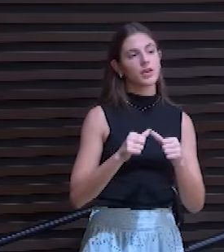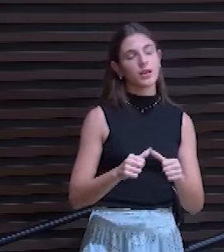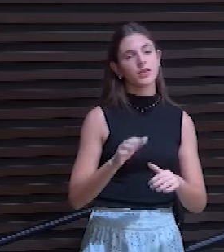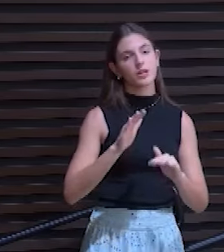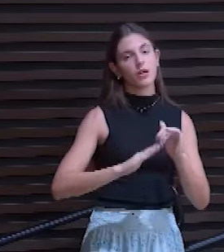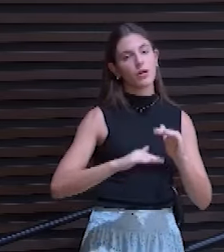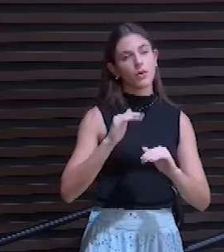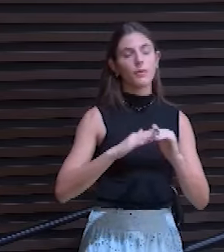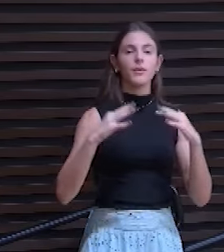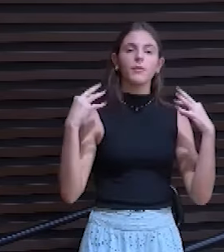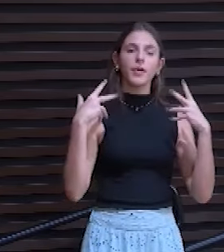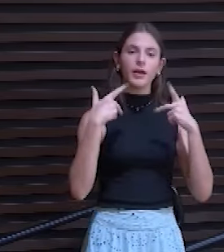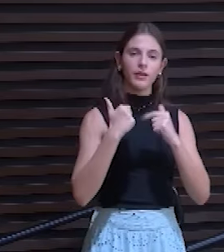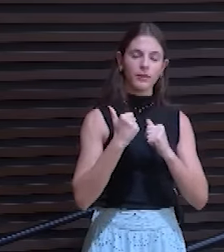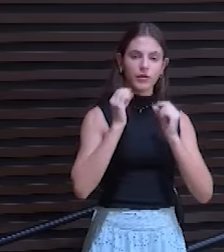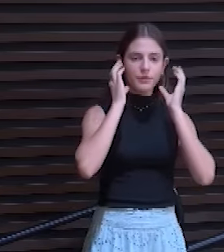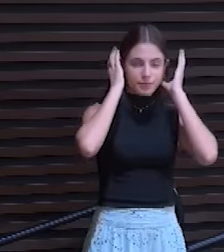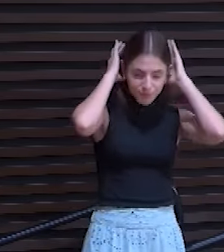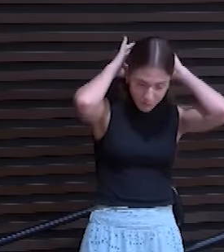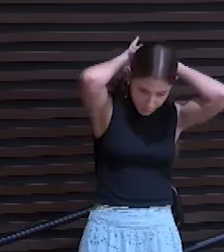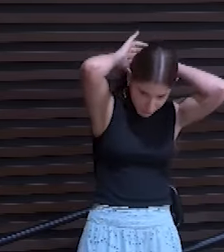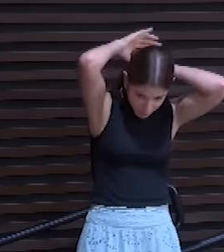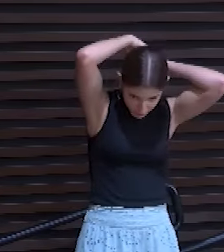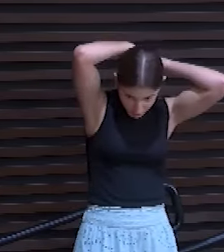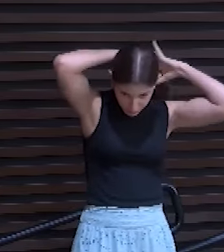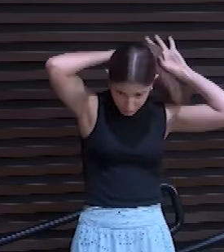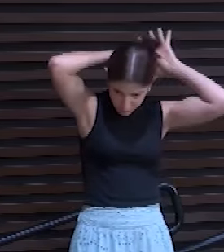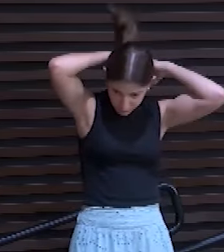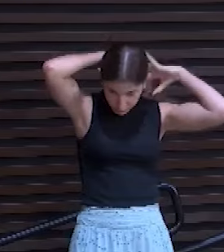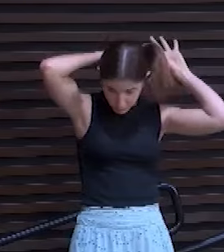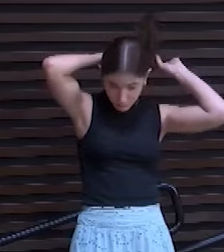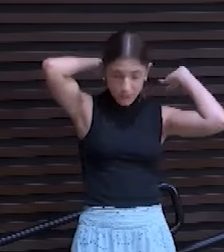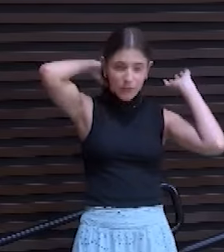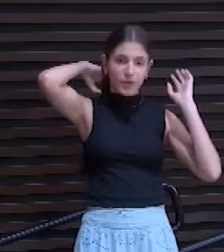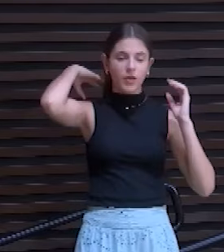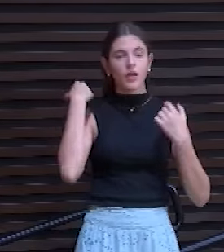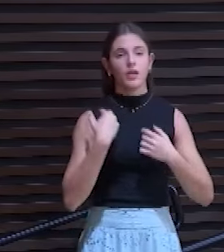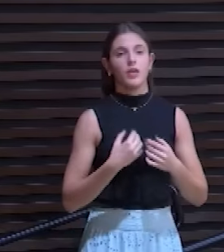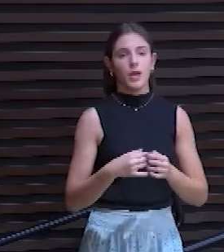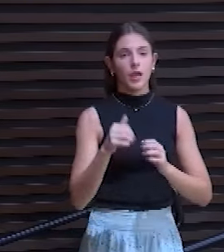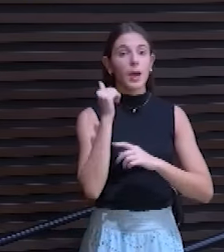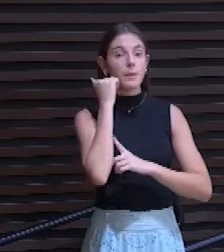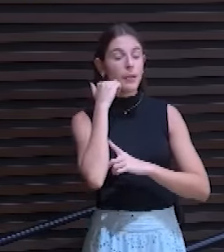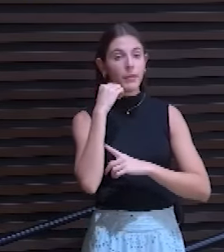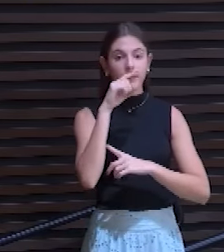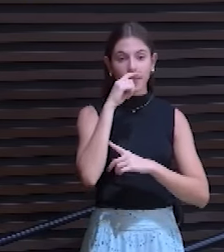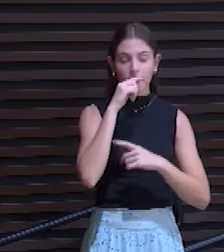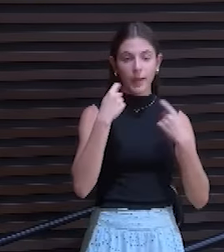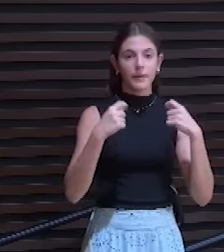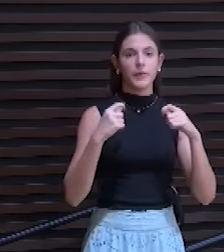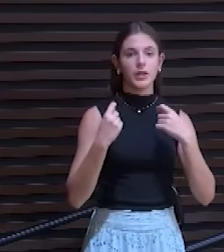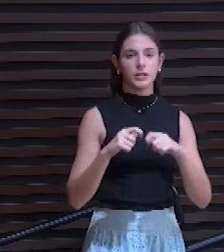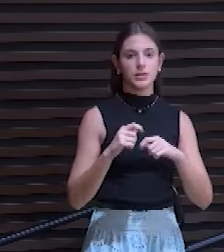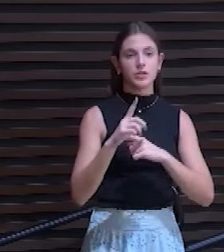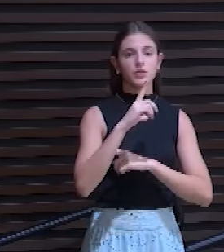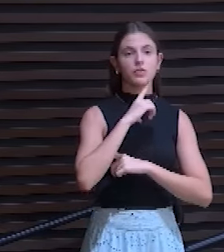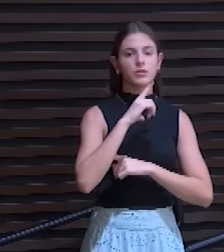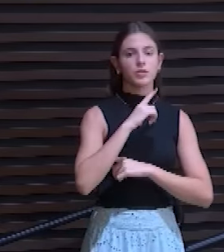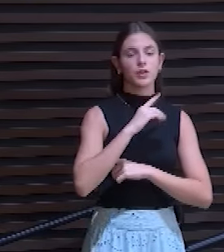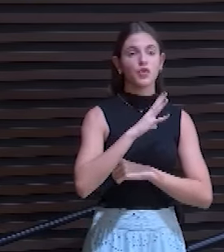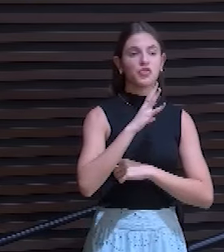e produz o que Deus deseja, começa com um reconhecimento absoluto e submisso de que os nossos filhos,